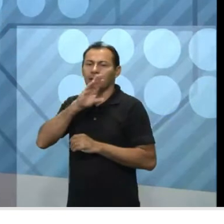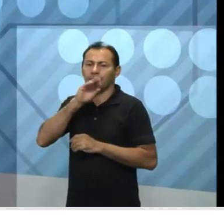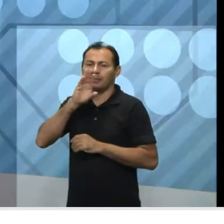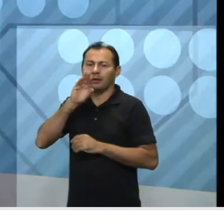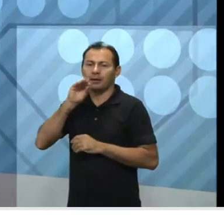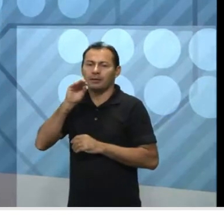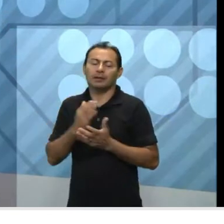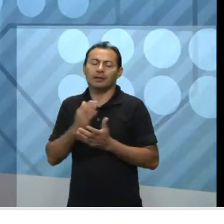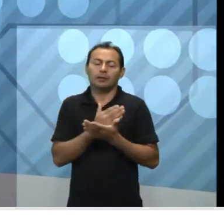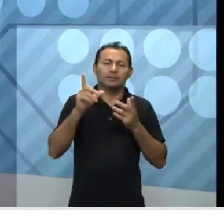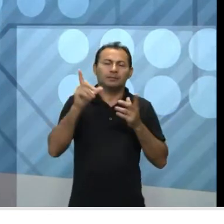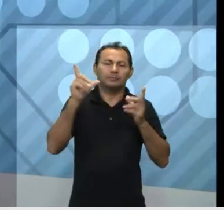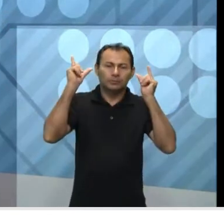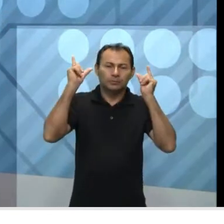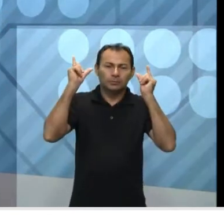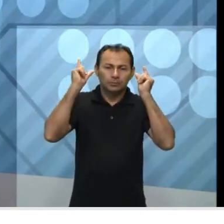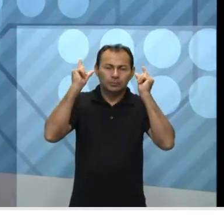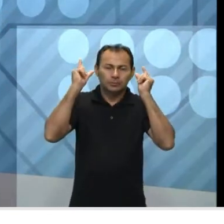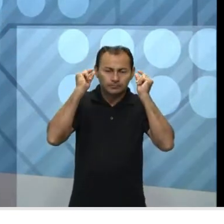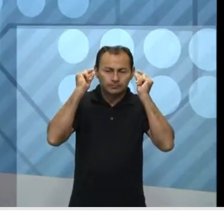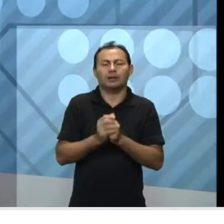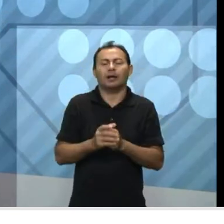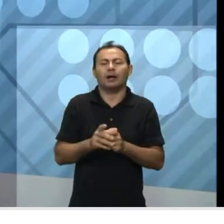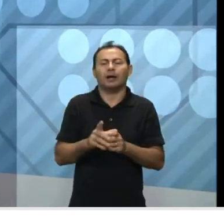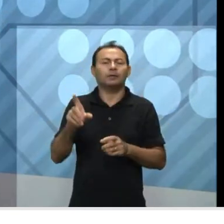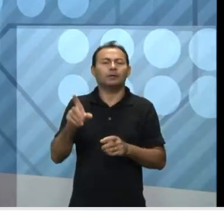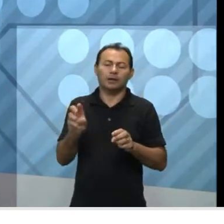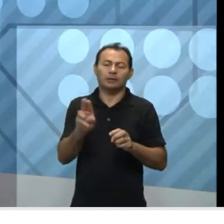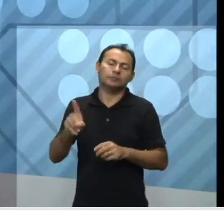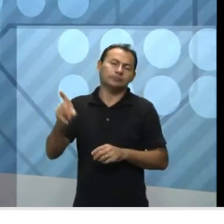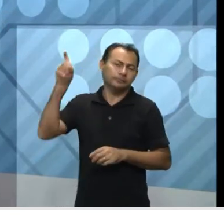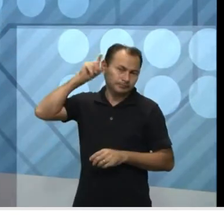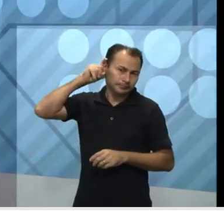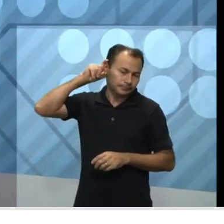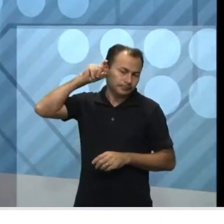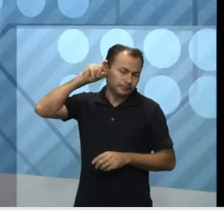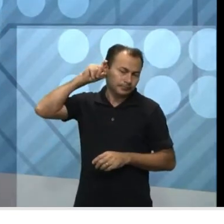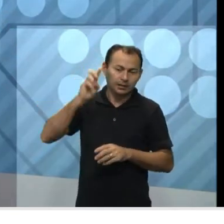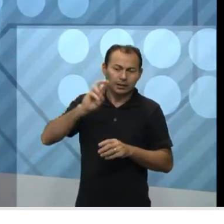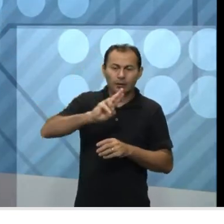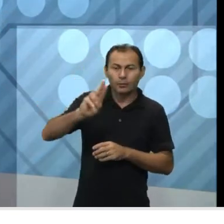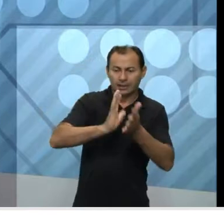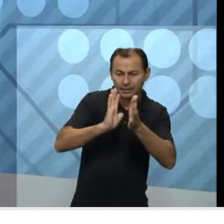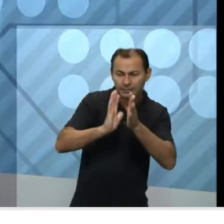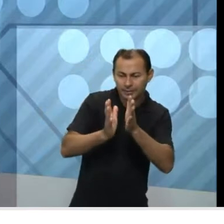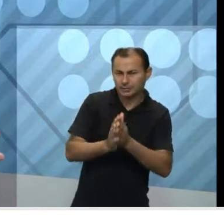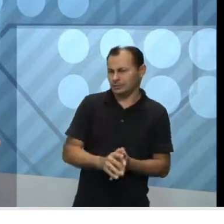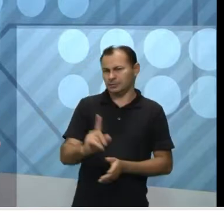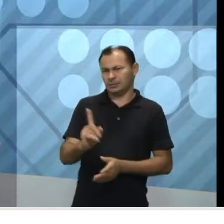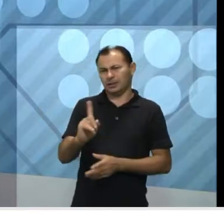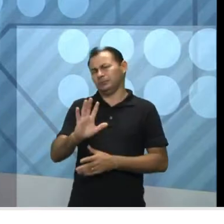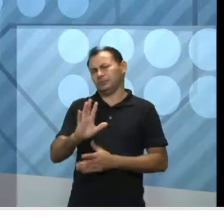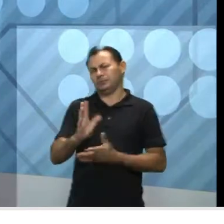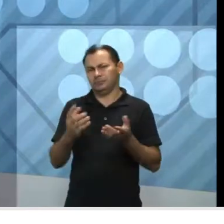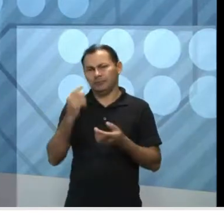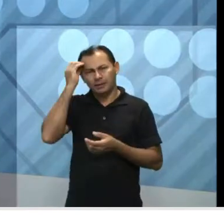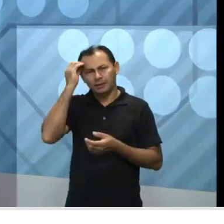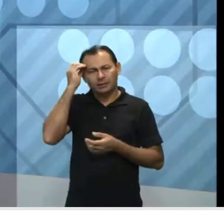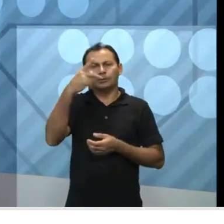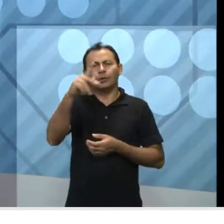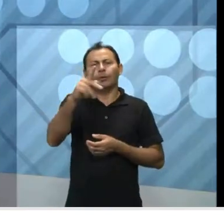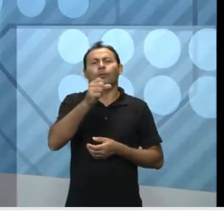para ouvir e colocam um aparelho auditivo. Elas usam Libras? Vão precisar usar Libras? Não. Né? Pensa agora no seu avô ou num tio